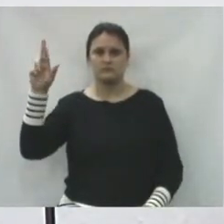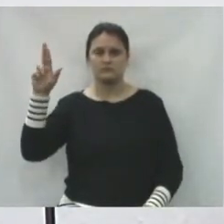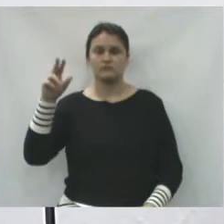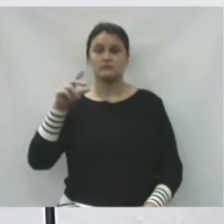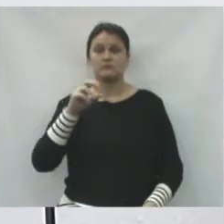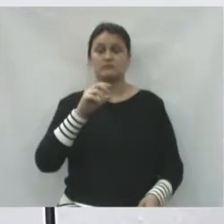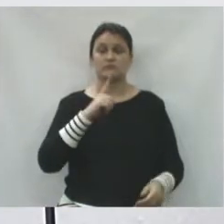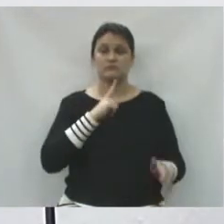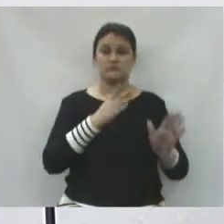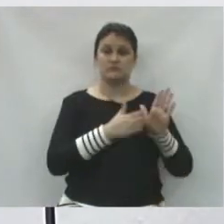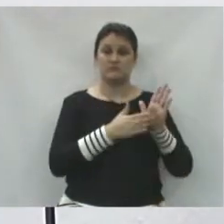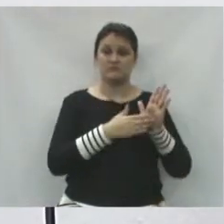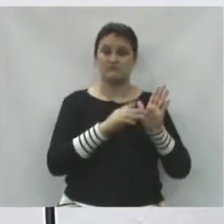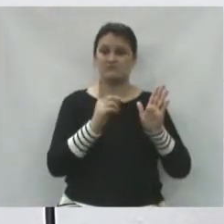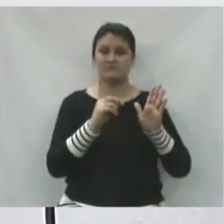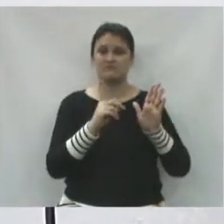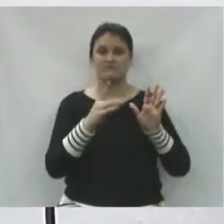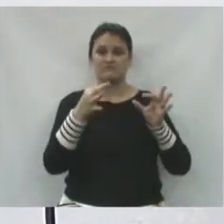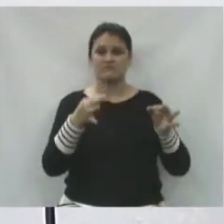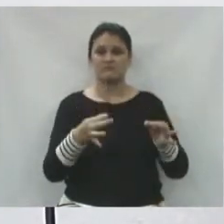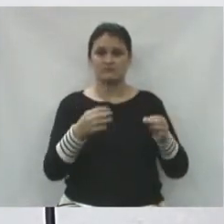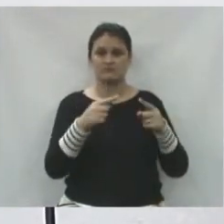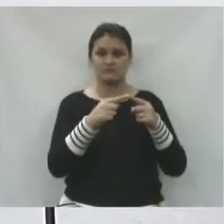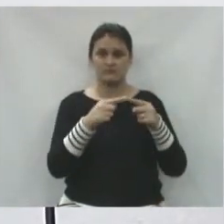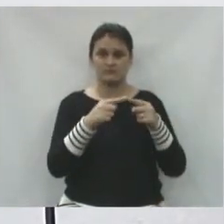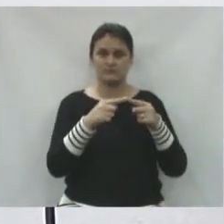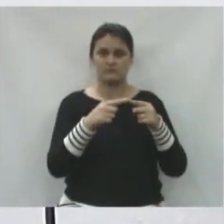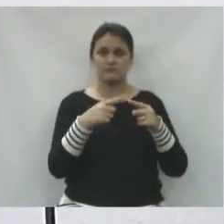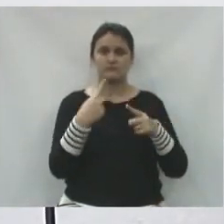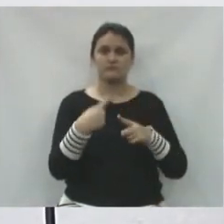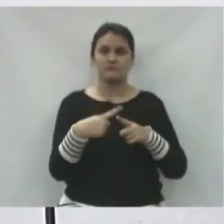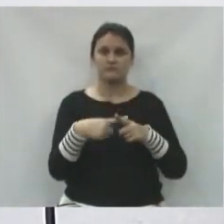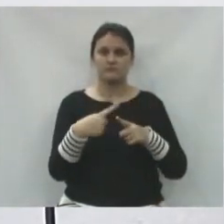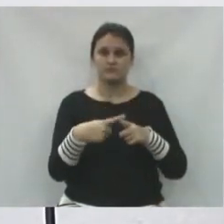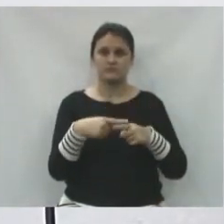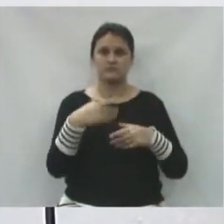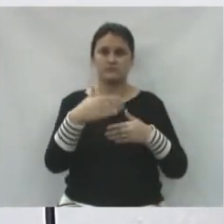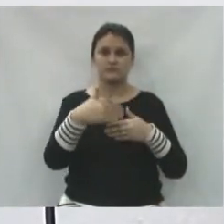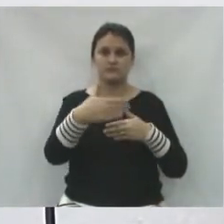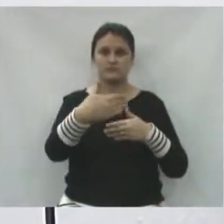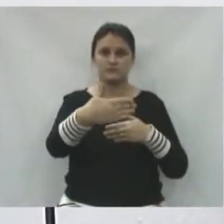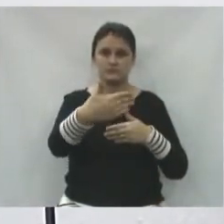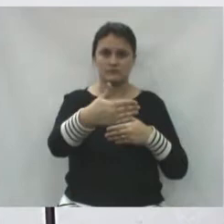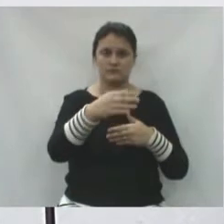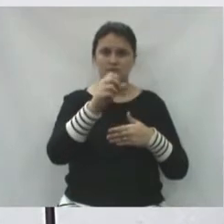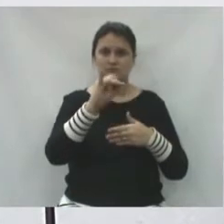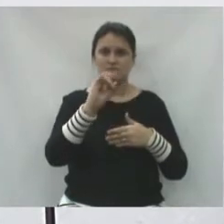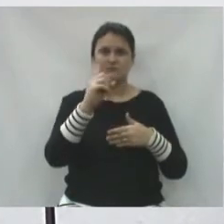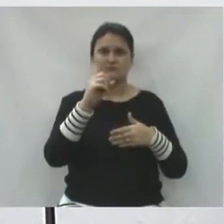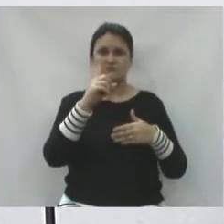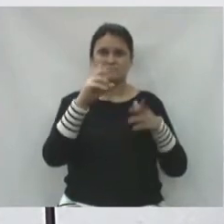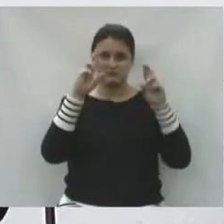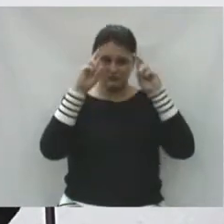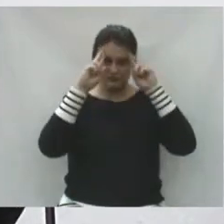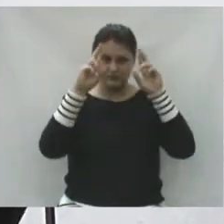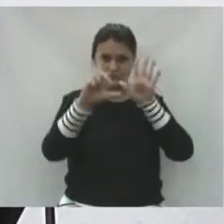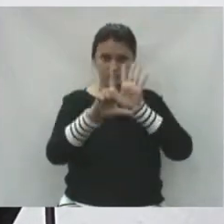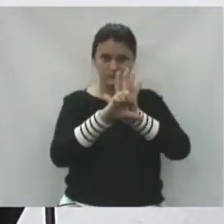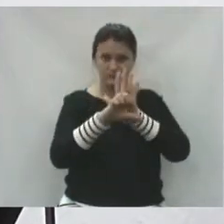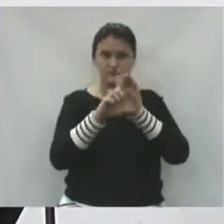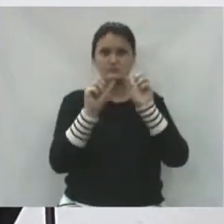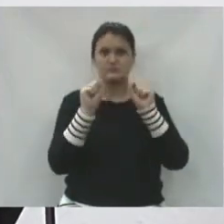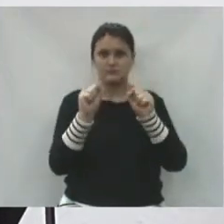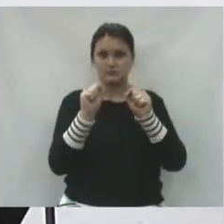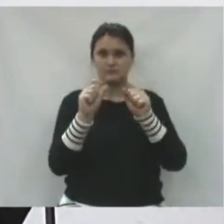mostrou-se exacerbada e desproporcional, na medida em que as consequências por eventual descumprimento da lei